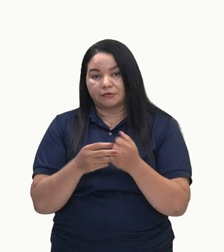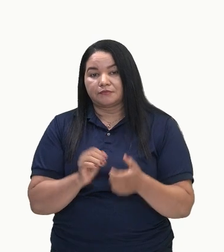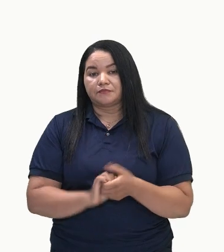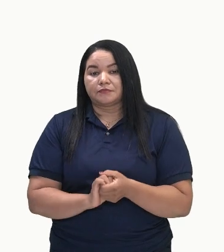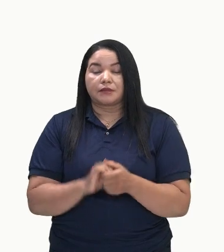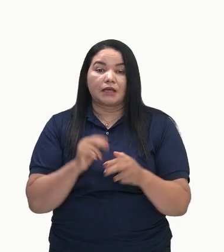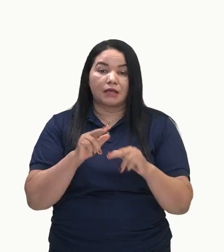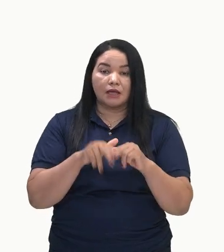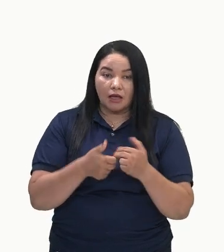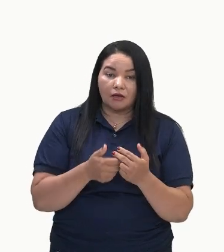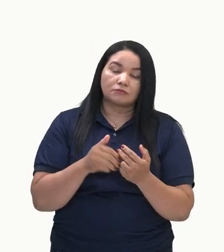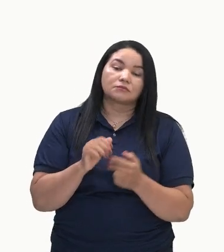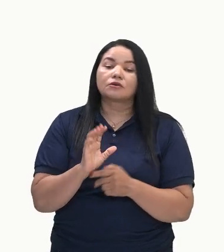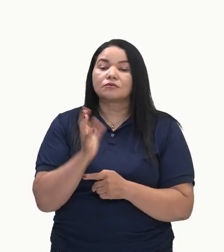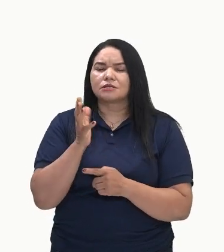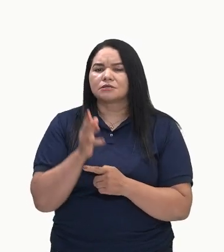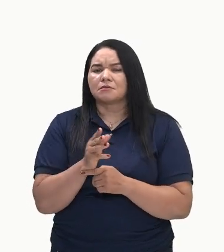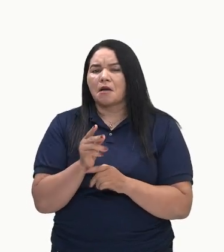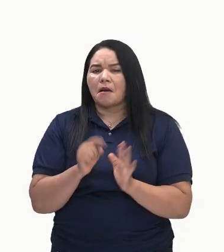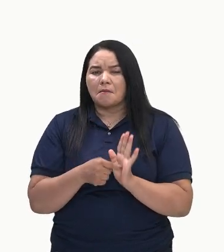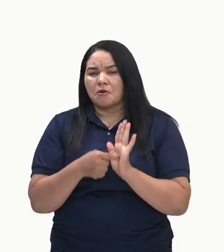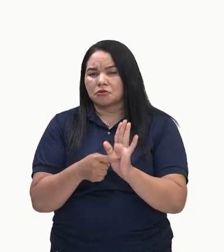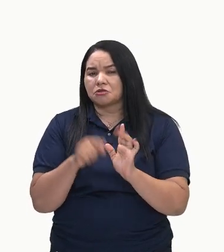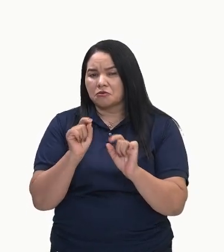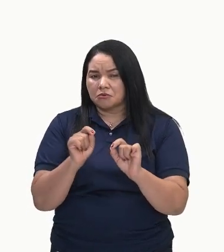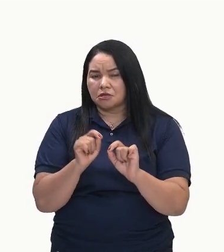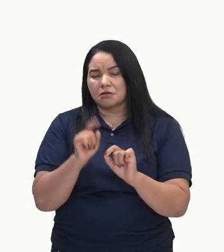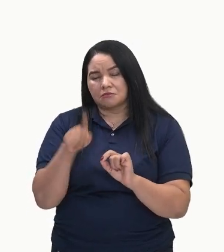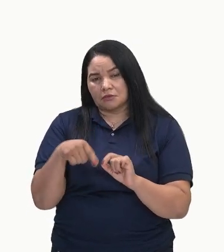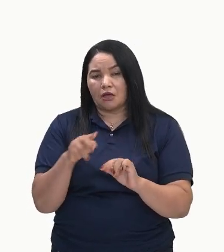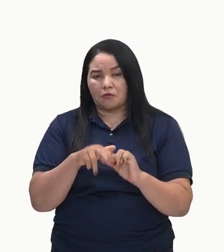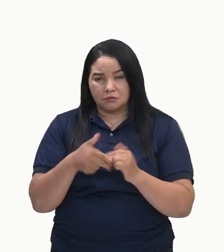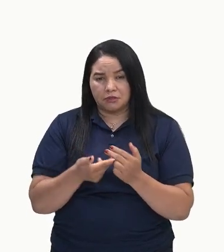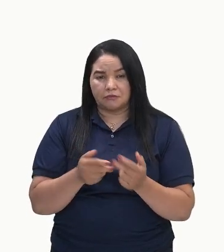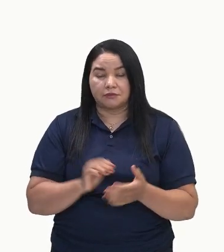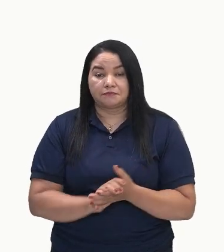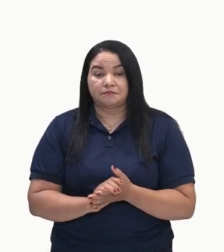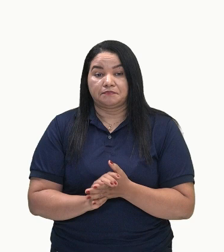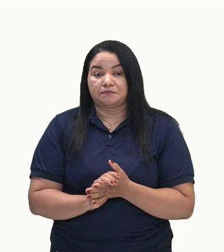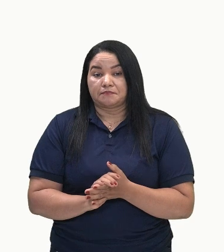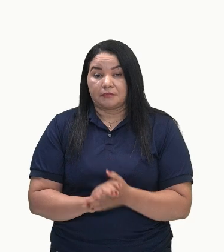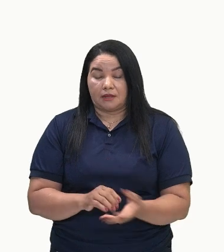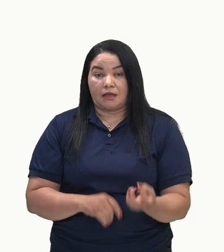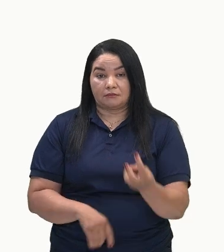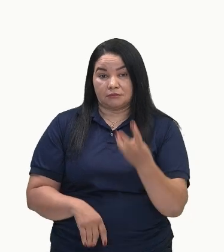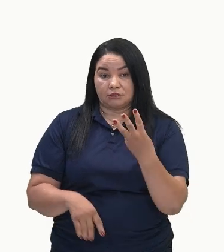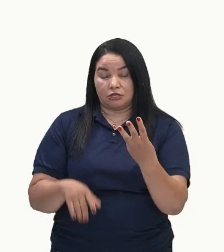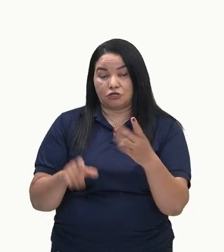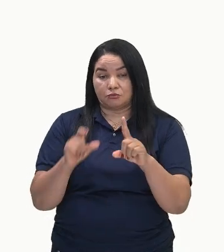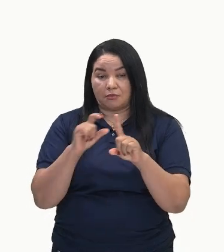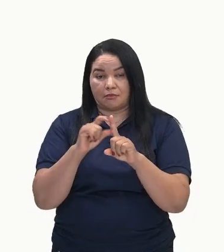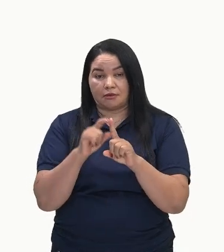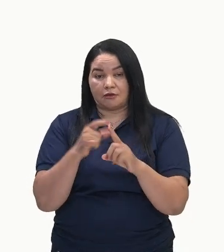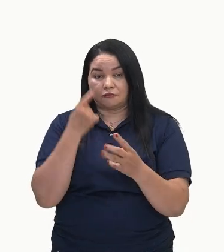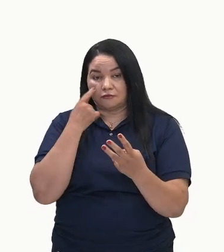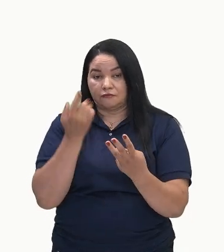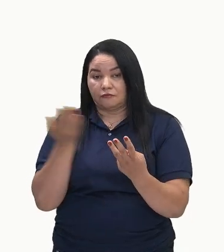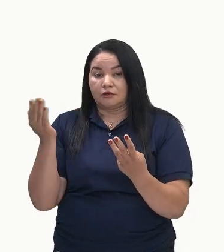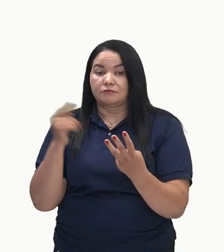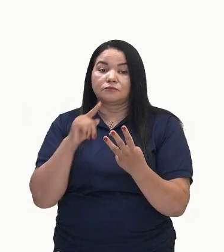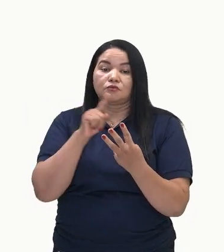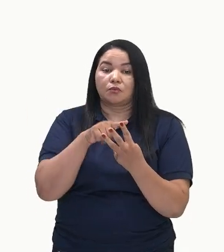e efeito, para mostrar consequência. Olha algumas das palavrinhas, das link words aqui.